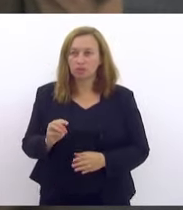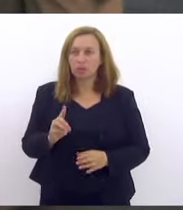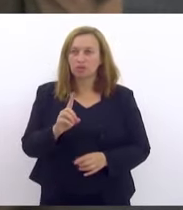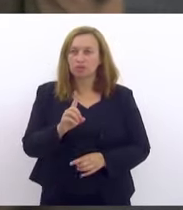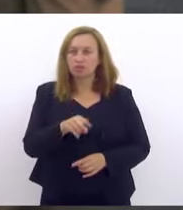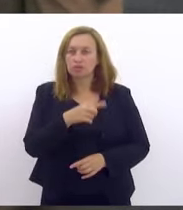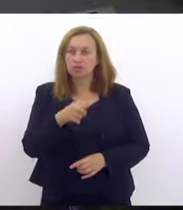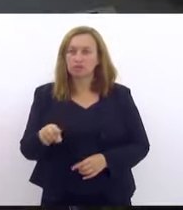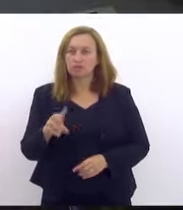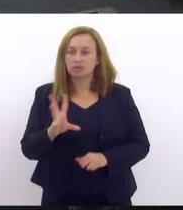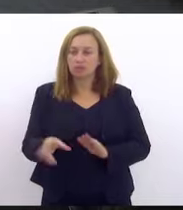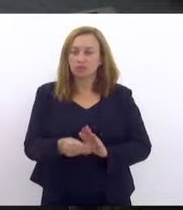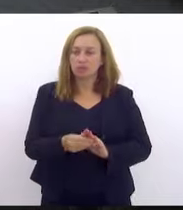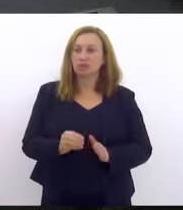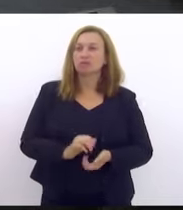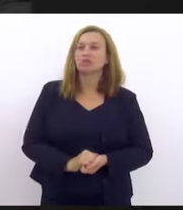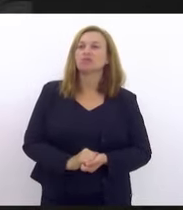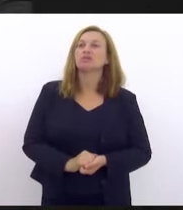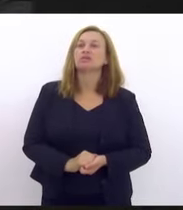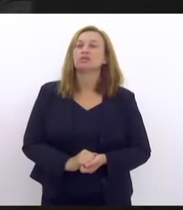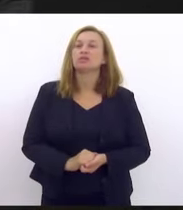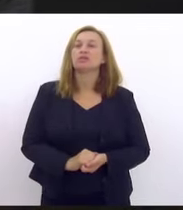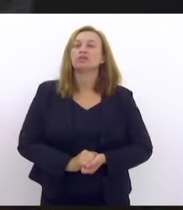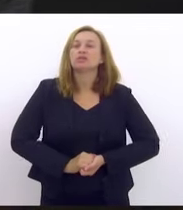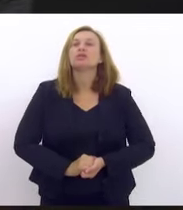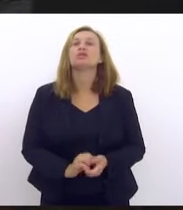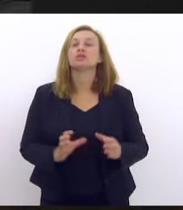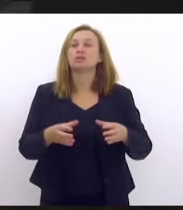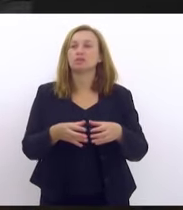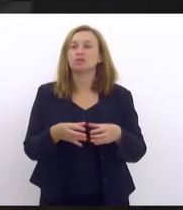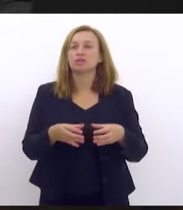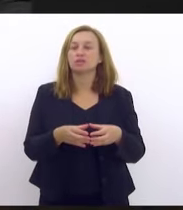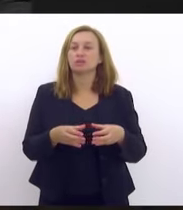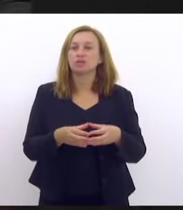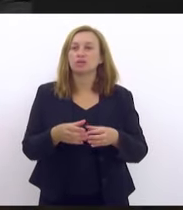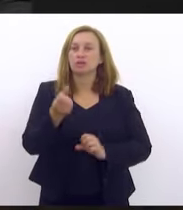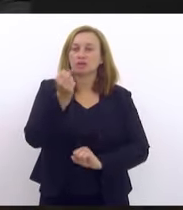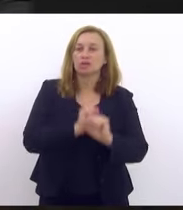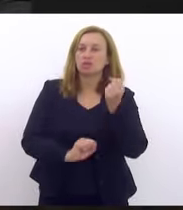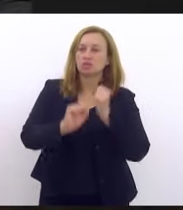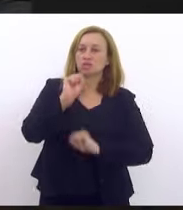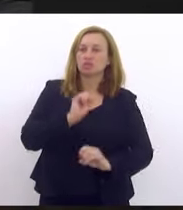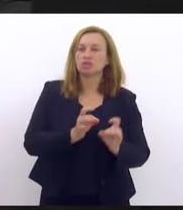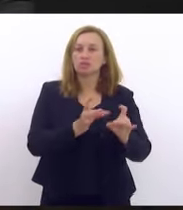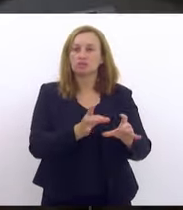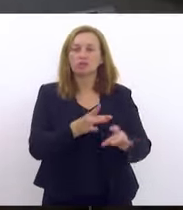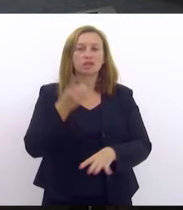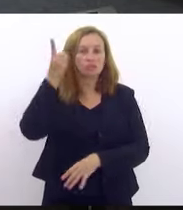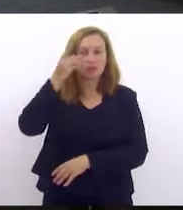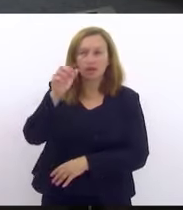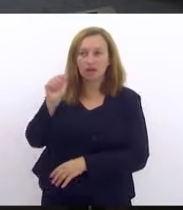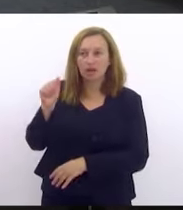emenda. Pela Comissão de Economia, Indústria e Comércio, deputado Anderson Moraes.